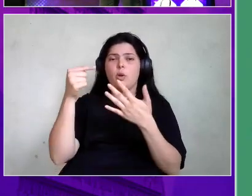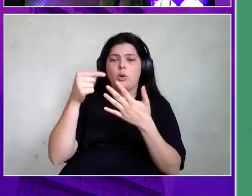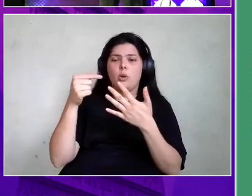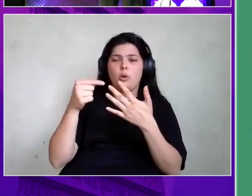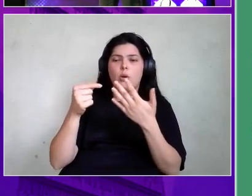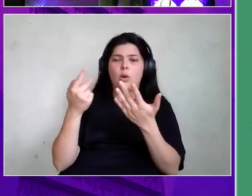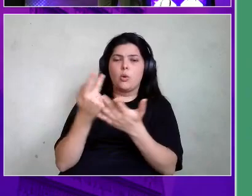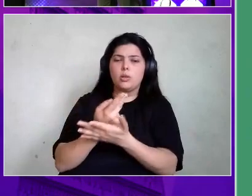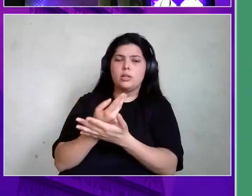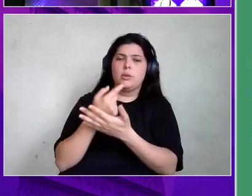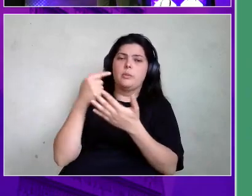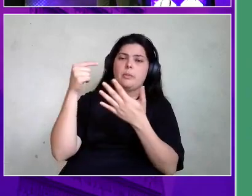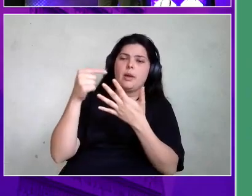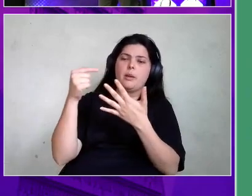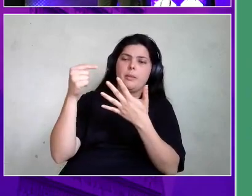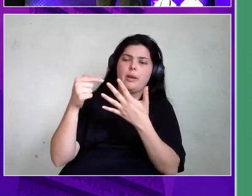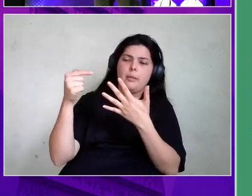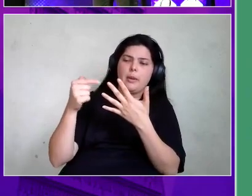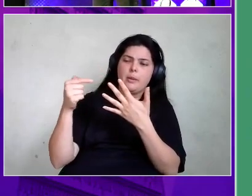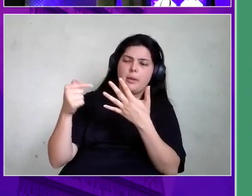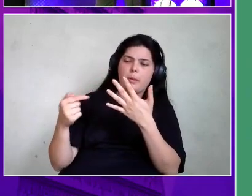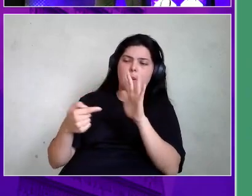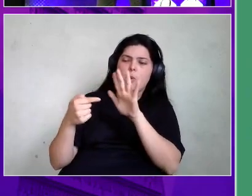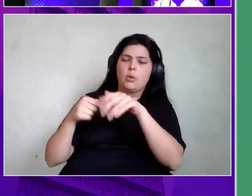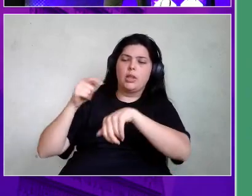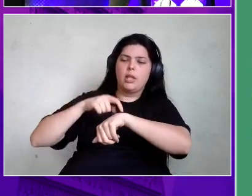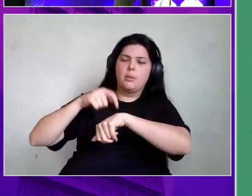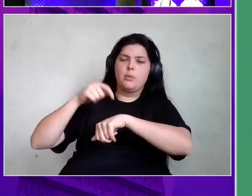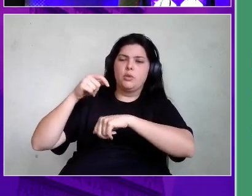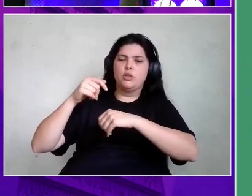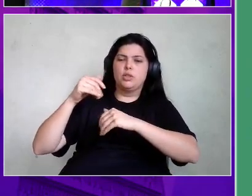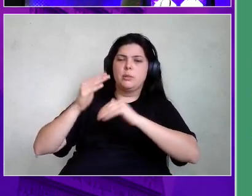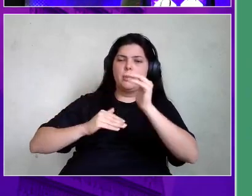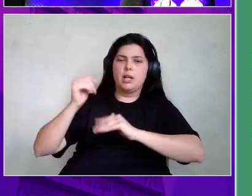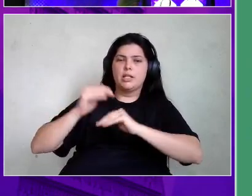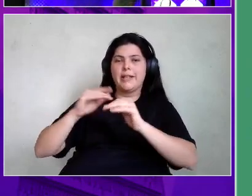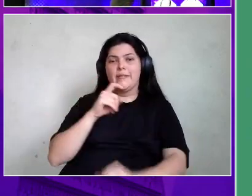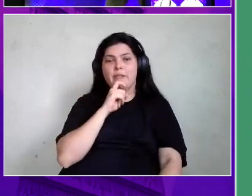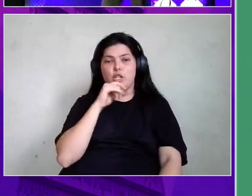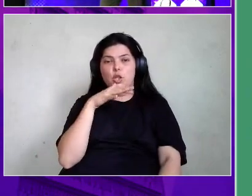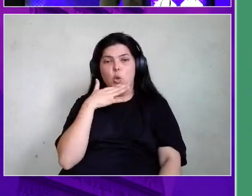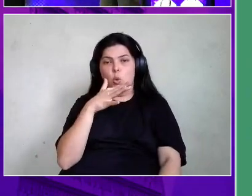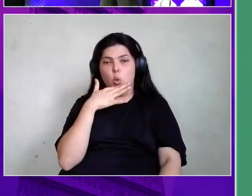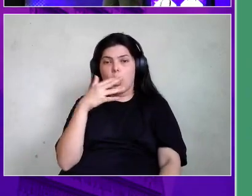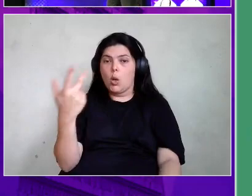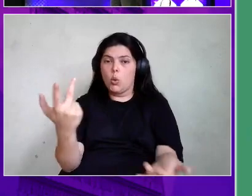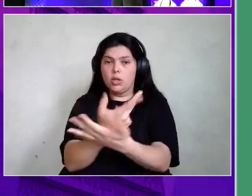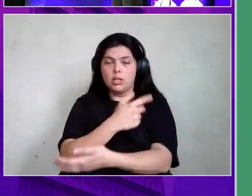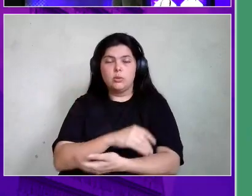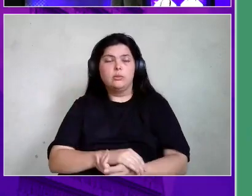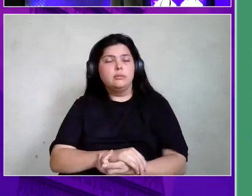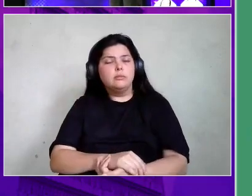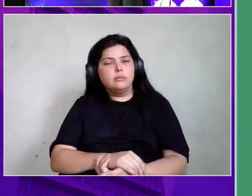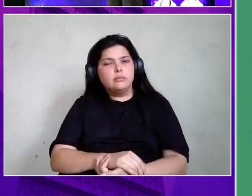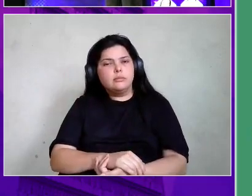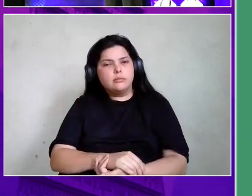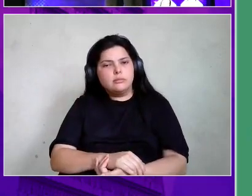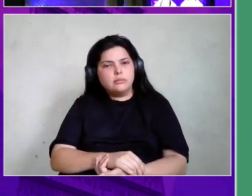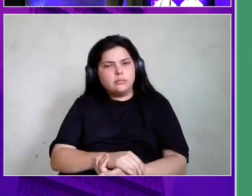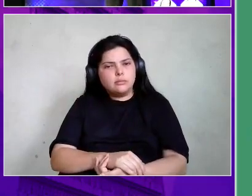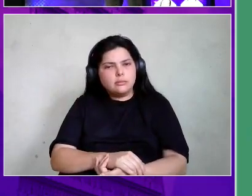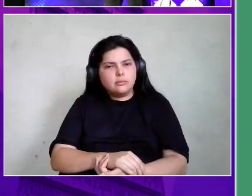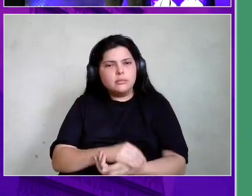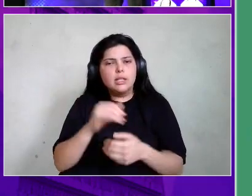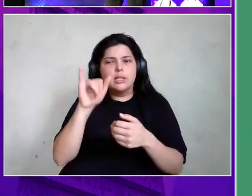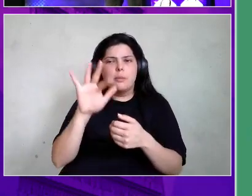com tais ações, aqui está o tempo de execução. E está um verdinho, ou seja, isso aconteceu. Essa figurinha aqui não está necessariamente